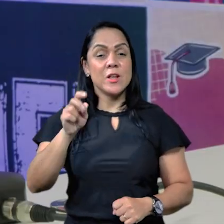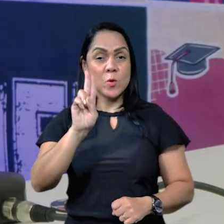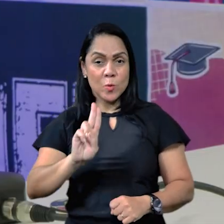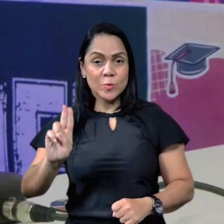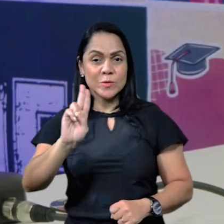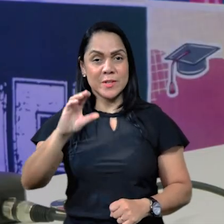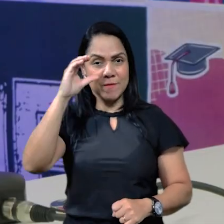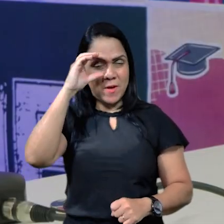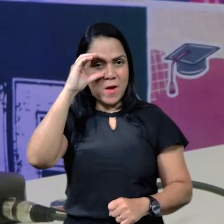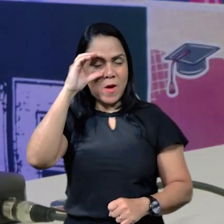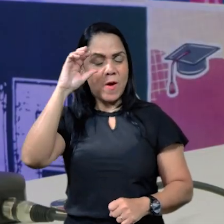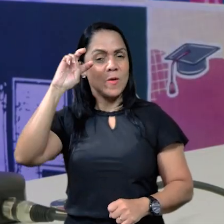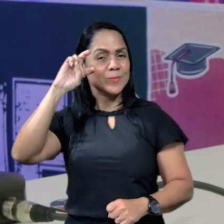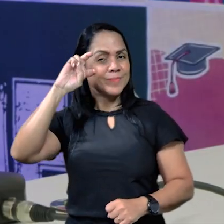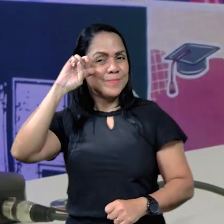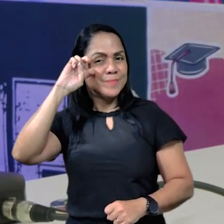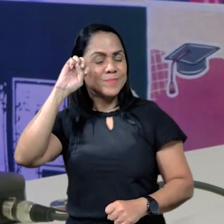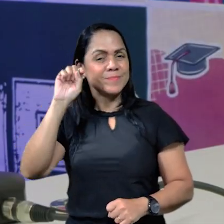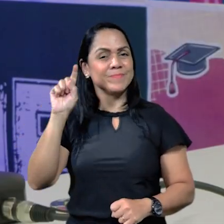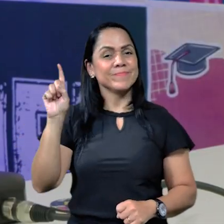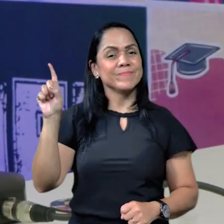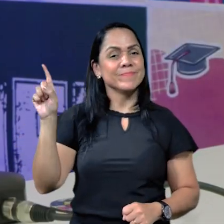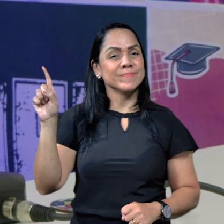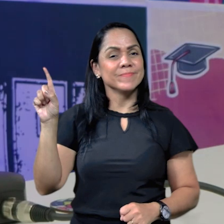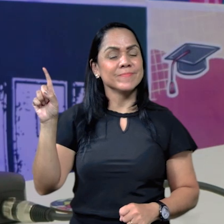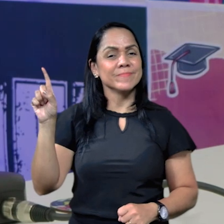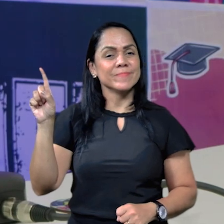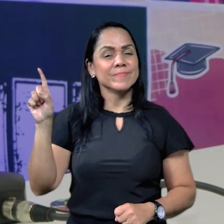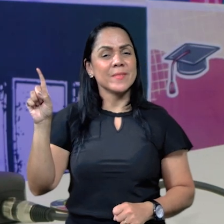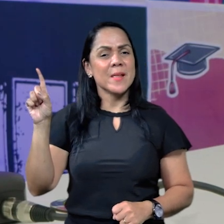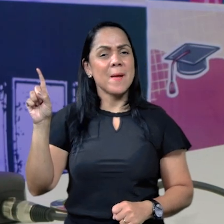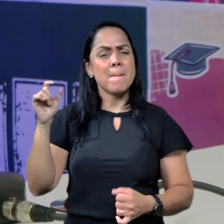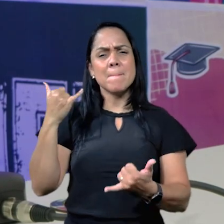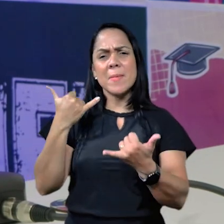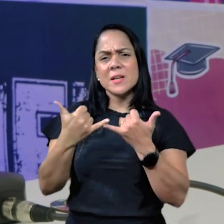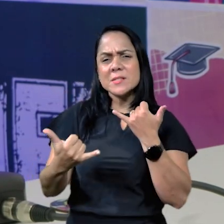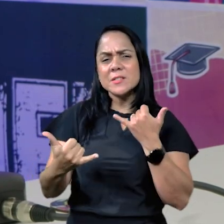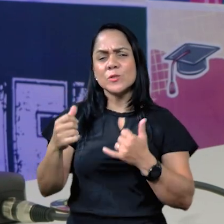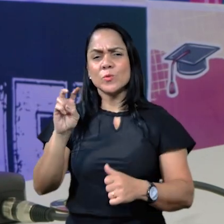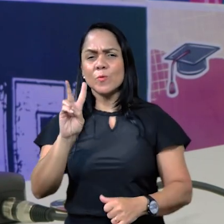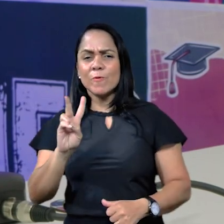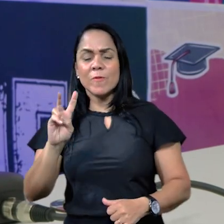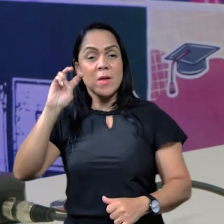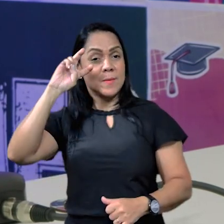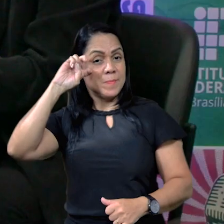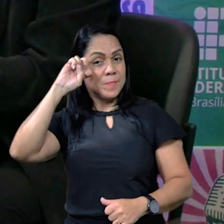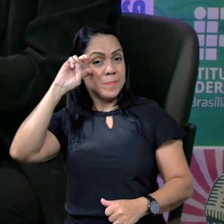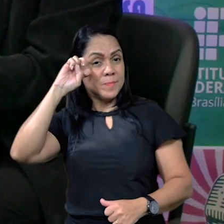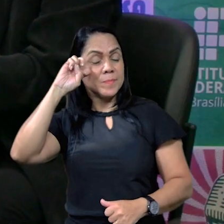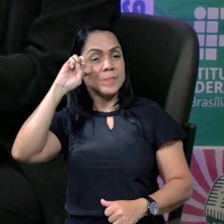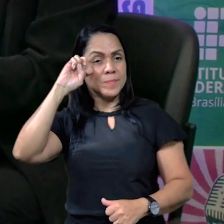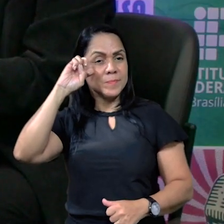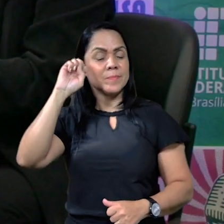óculos e tem as garrinhas assim para fora. Que são como se fosse um V de Um verde lateral lateral. e fazendo orgasmo.